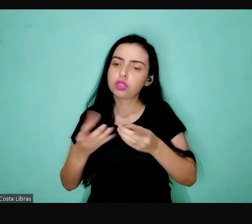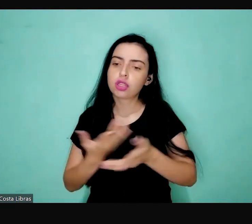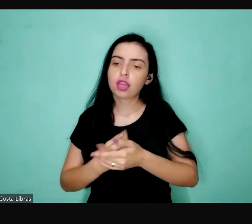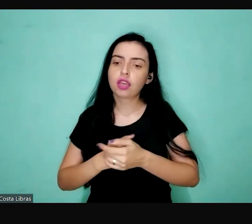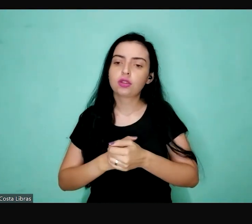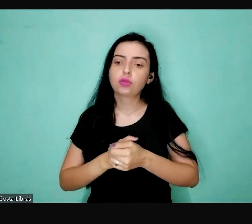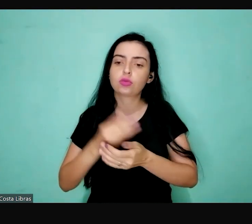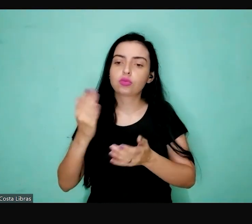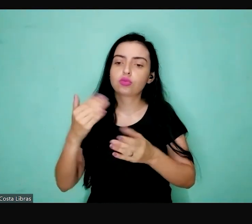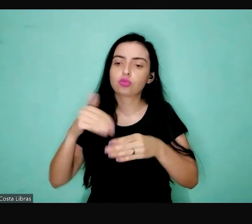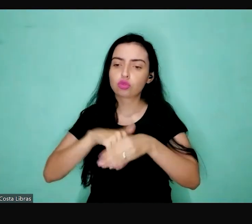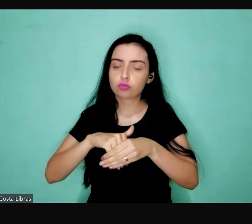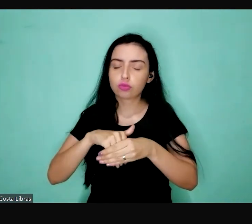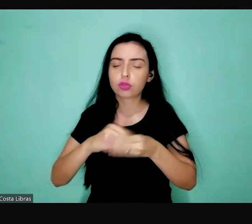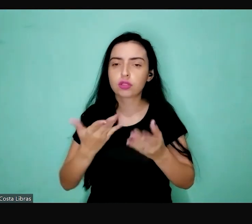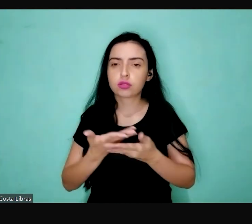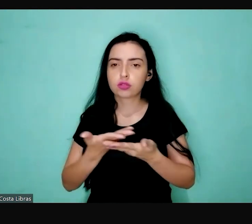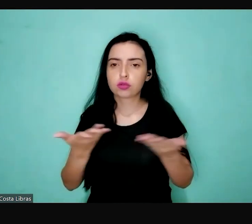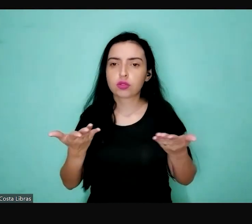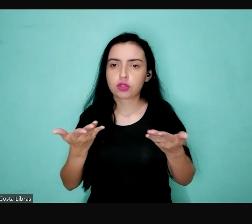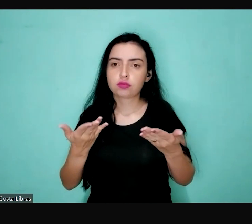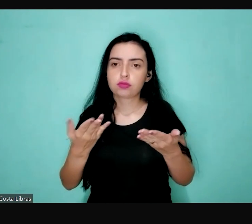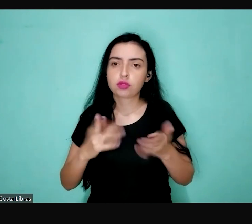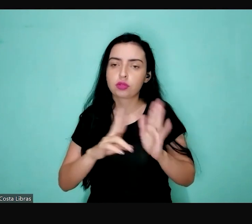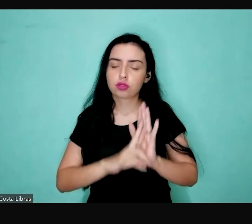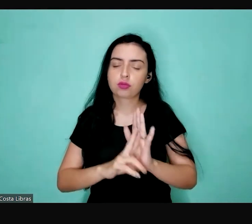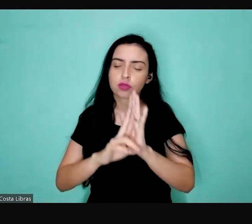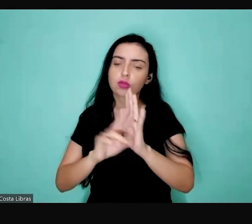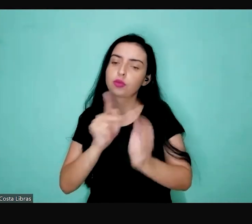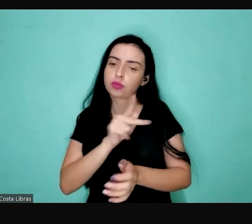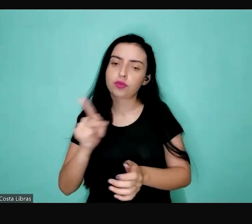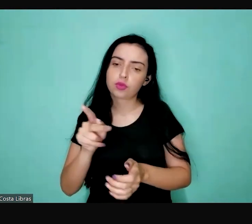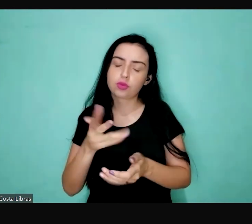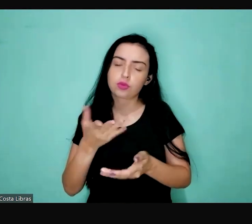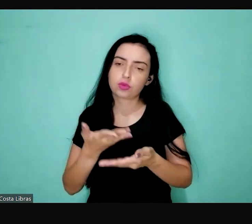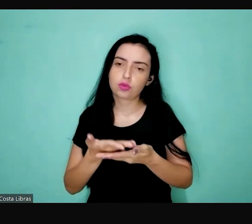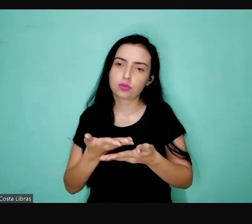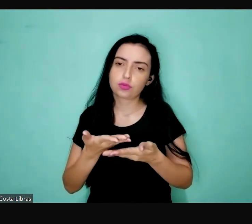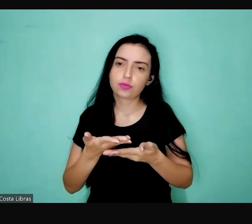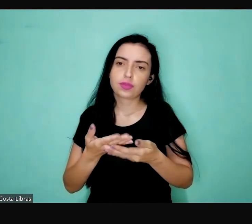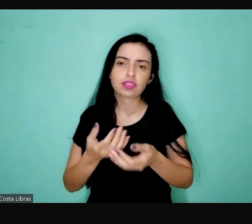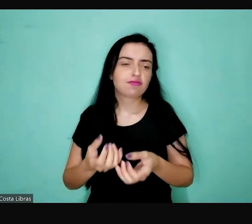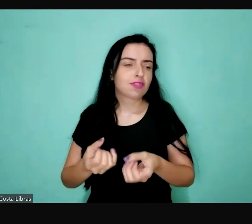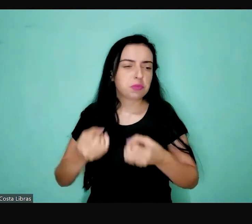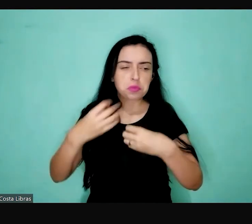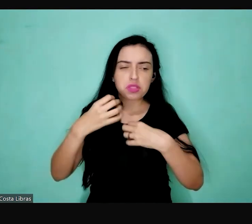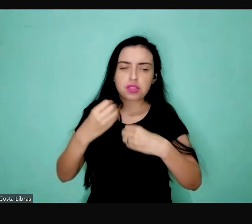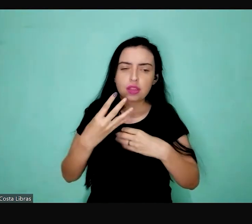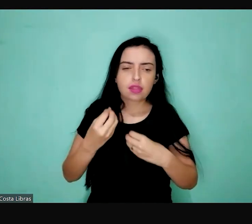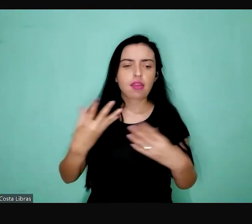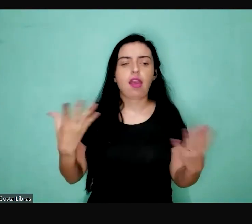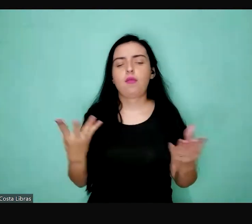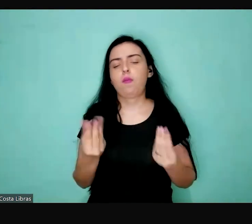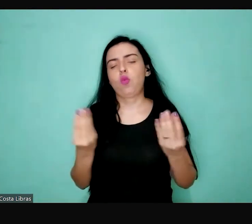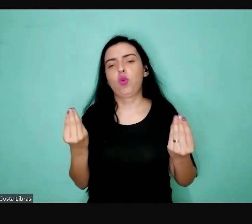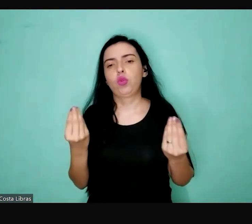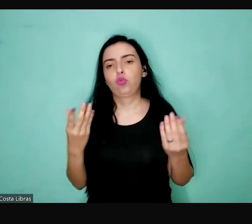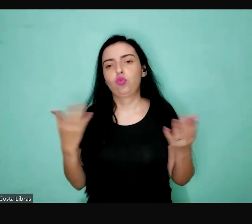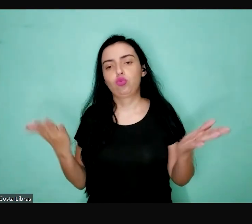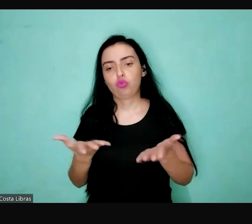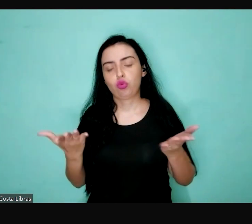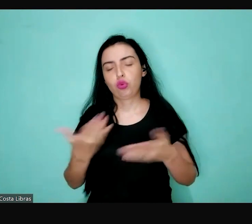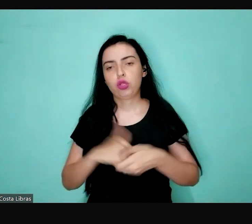que a cátedra de Vossa Excelência, professor, certamente irá nos brindar na data de hoje.